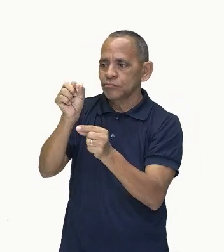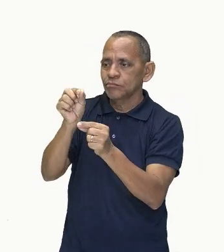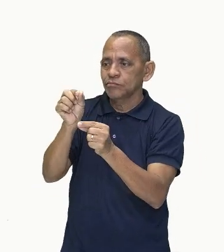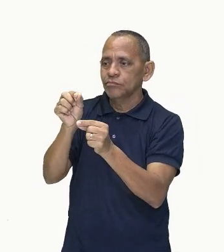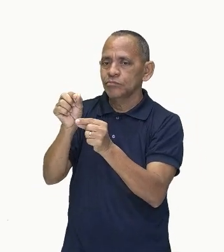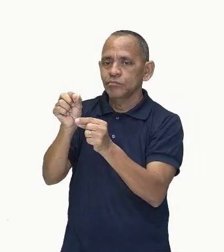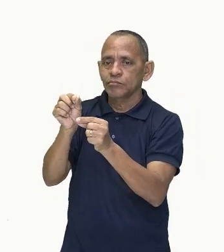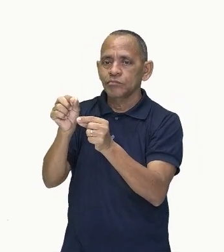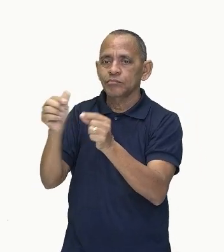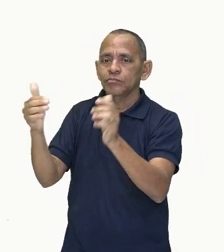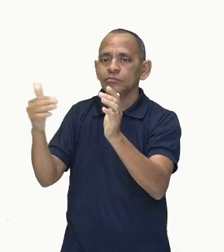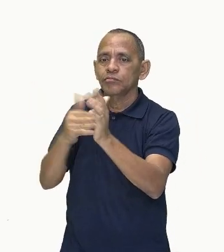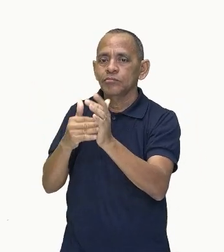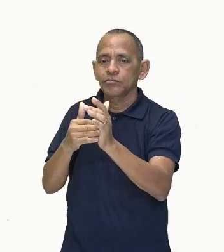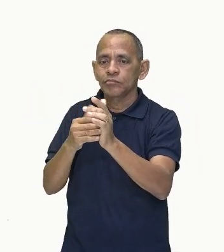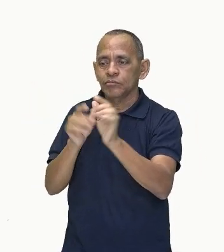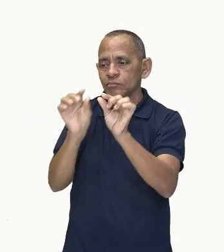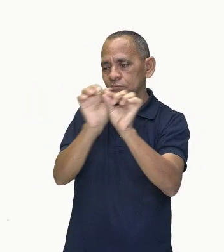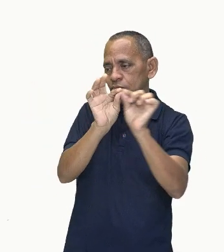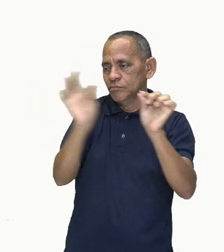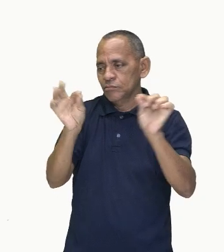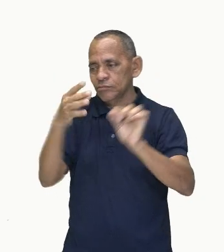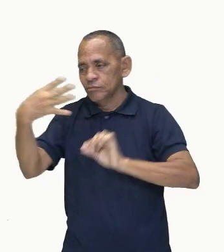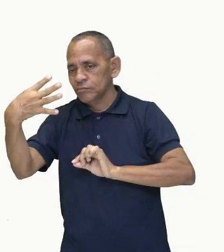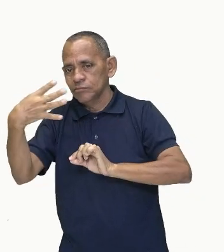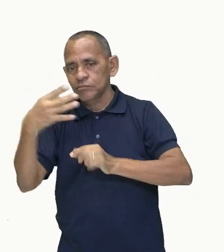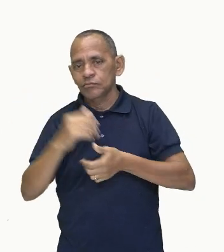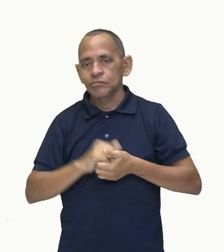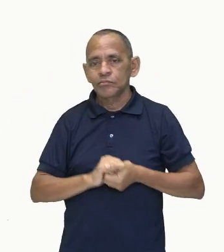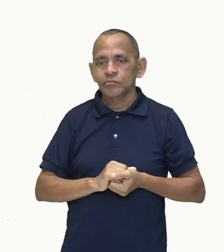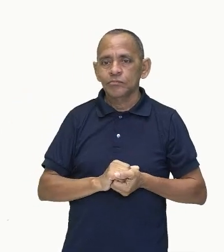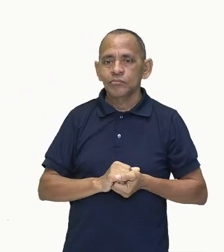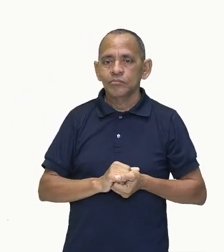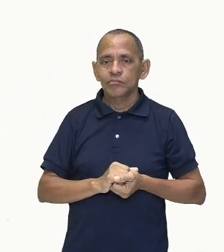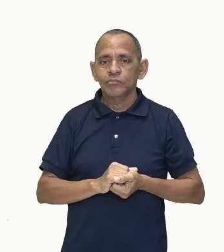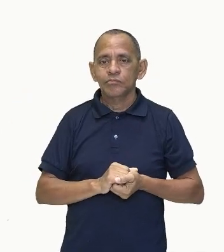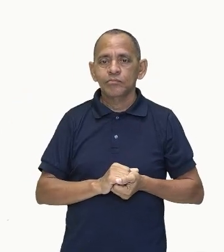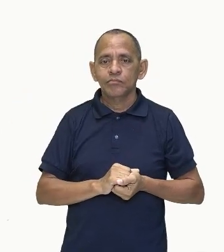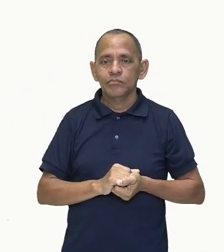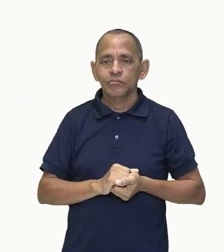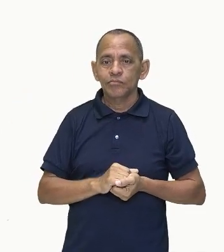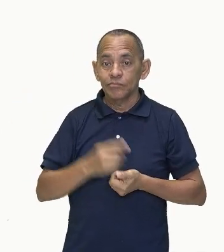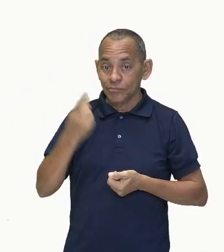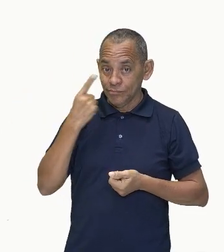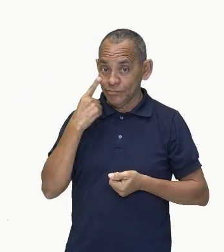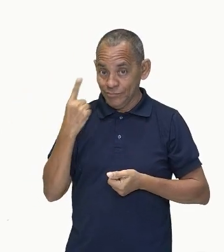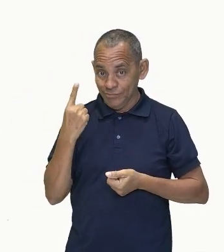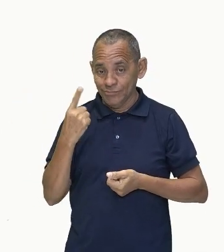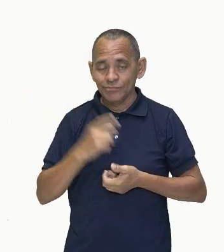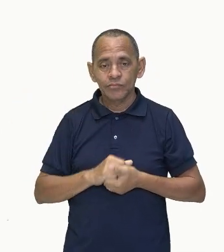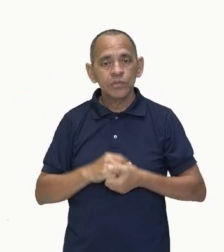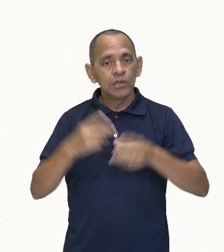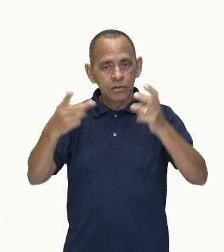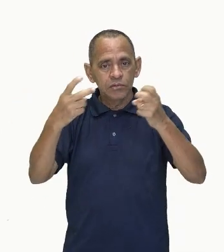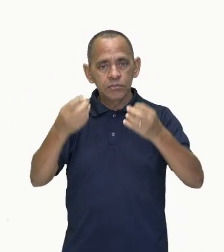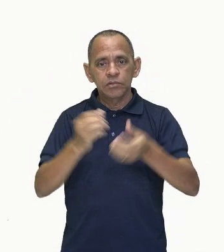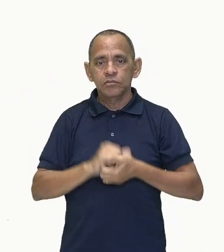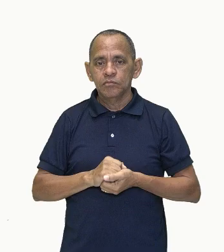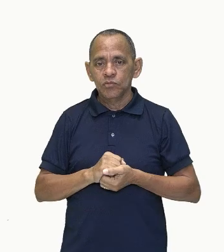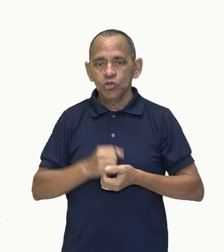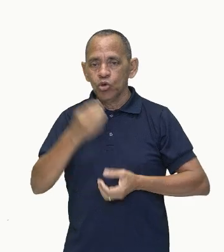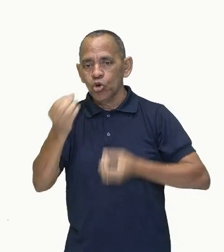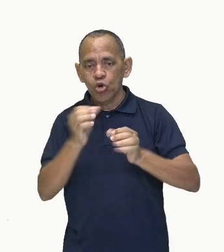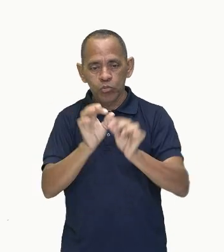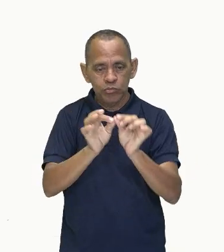4, tá? Tá aqui, ó. Essa é a coluna, então, dos carros verdes, tá bom? E aí a gente, né, para